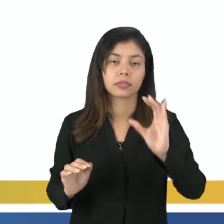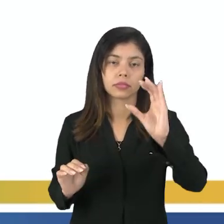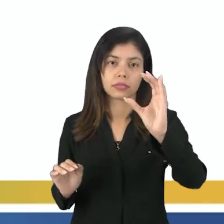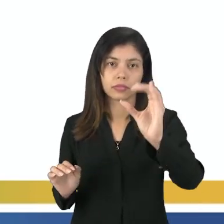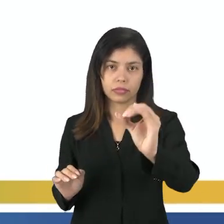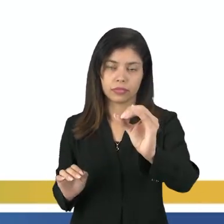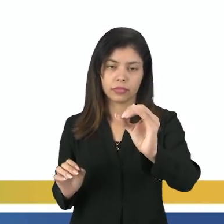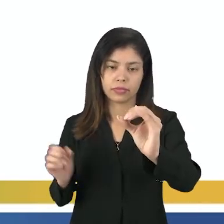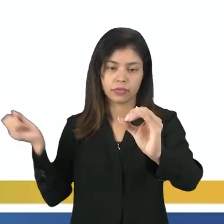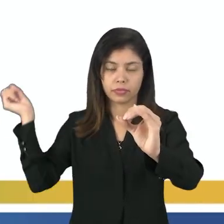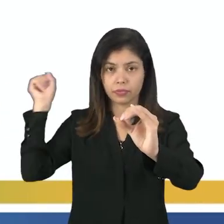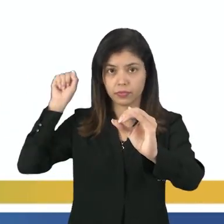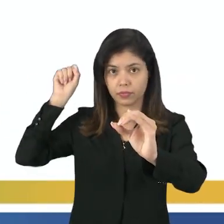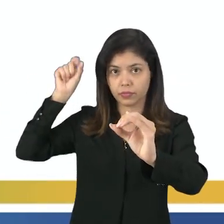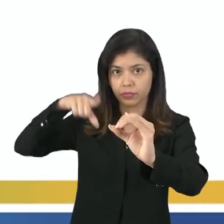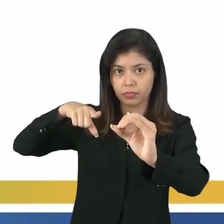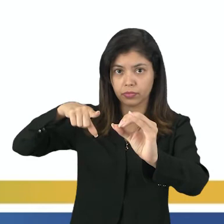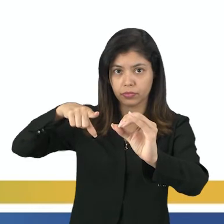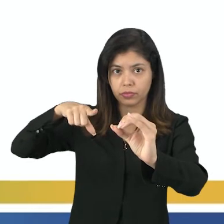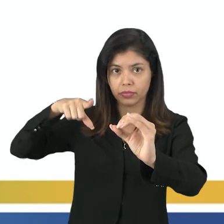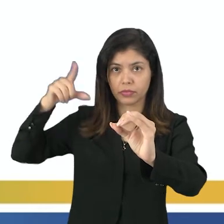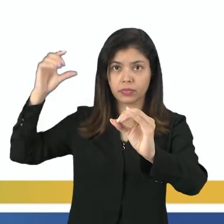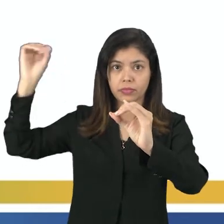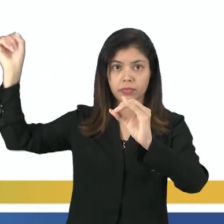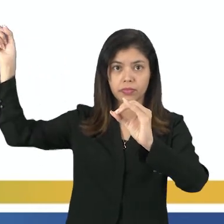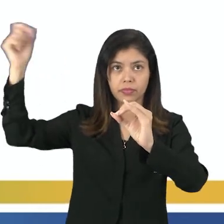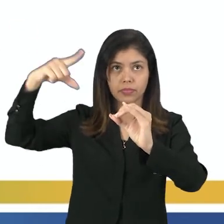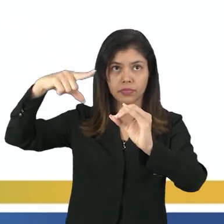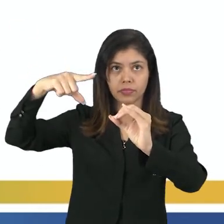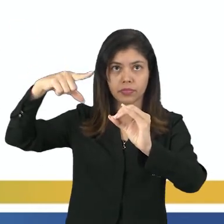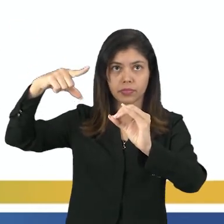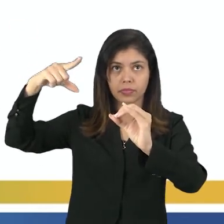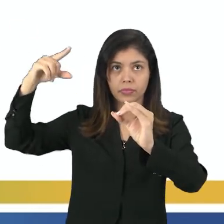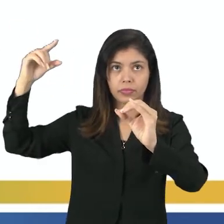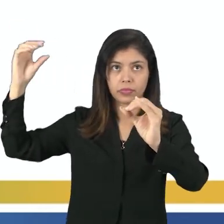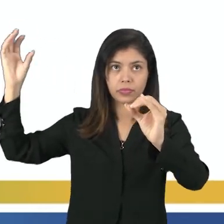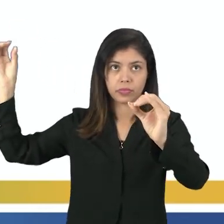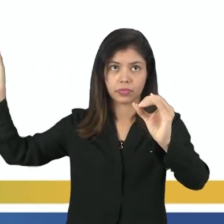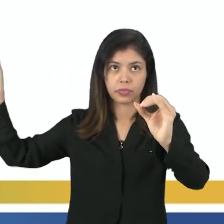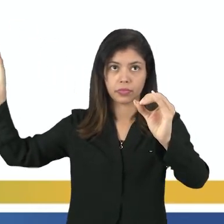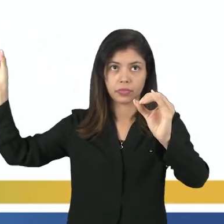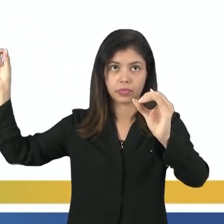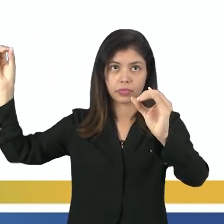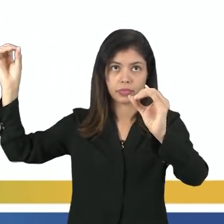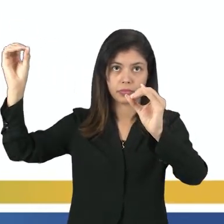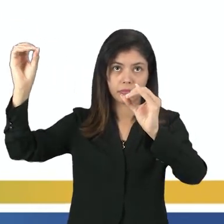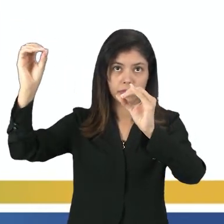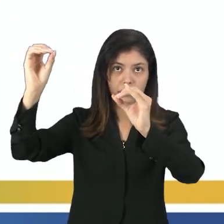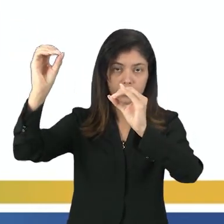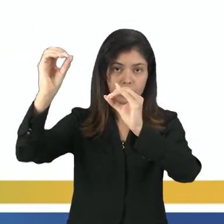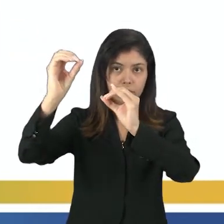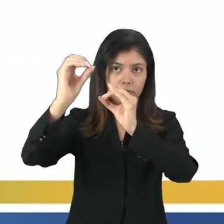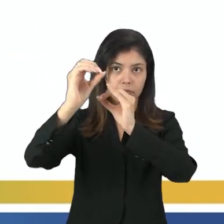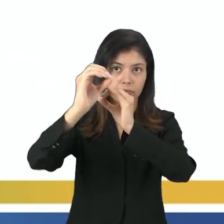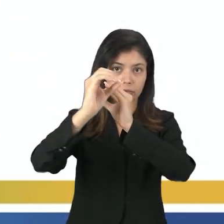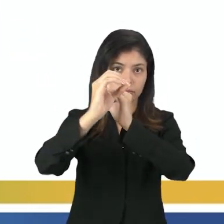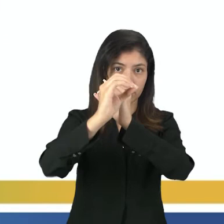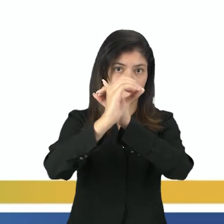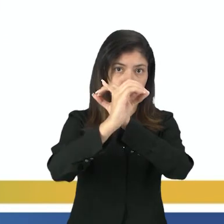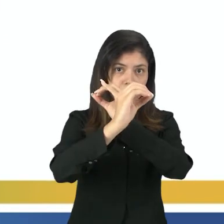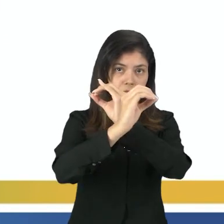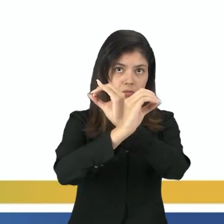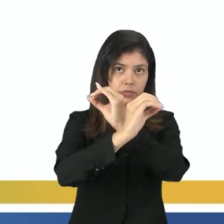uma fonte de luz, uma fonte pontual, né? E ela vai formar ali uma sombra, né? Essa